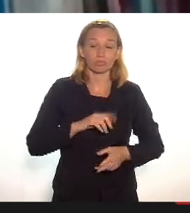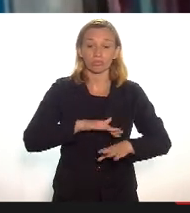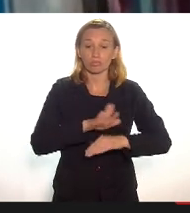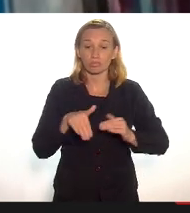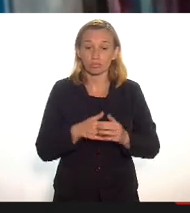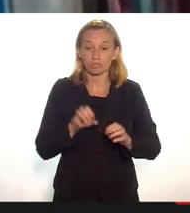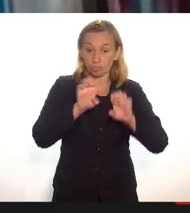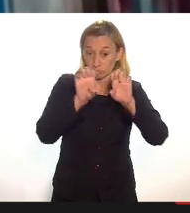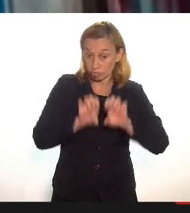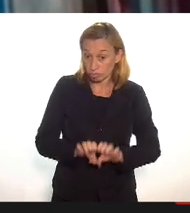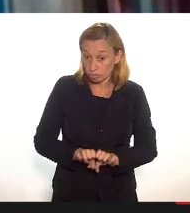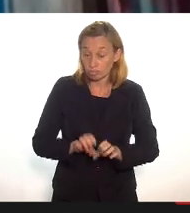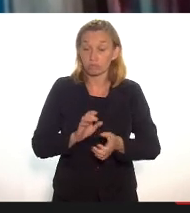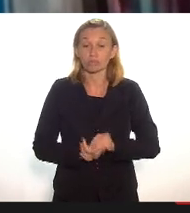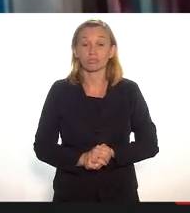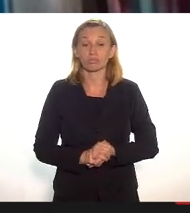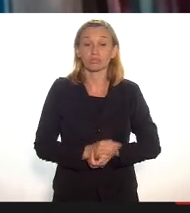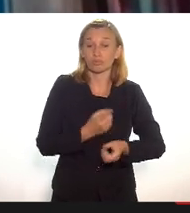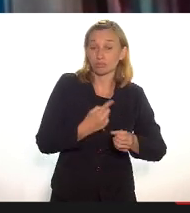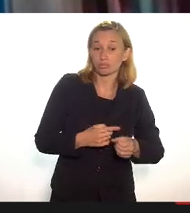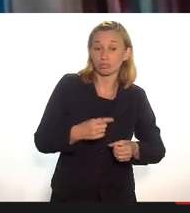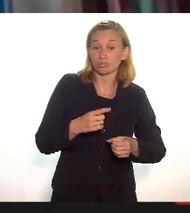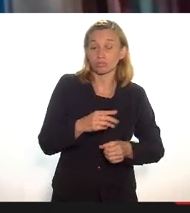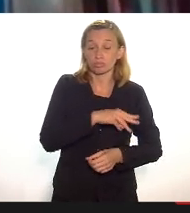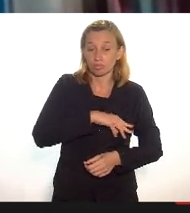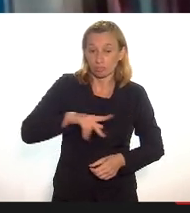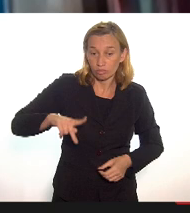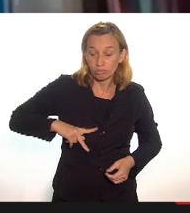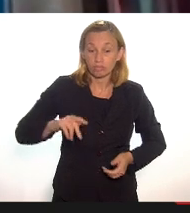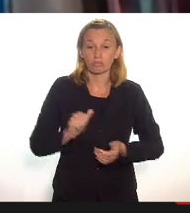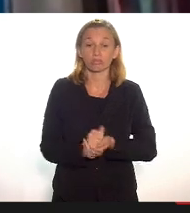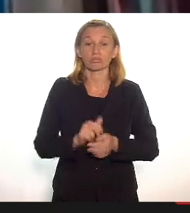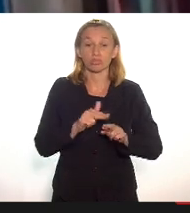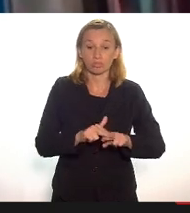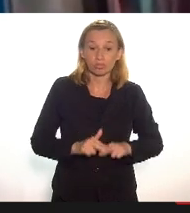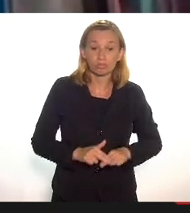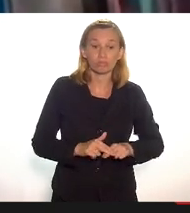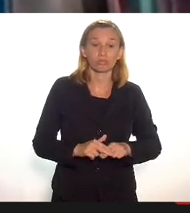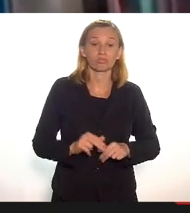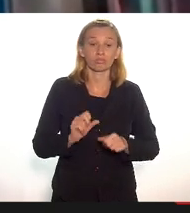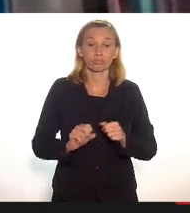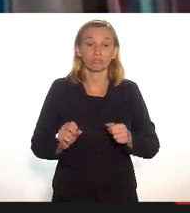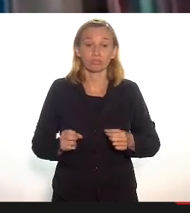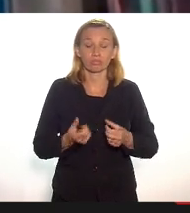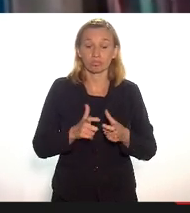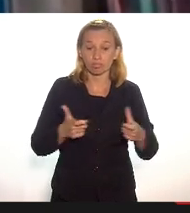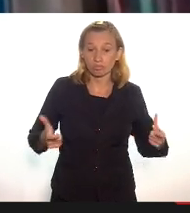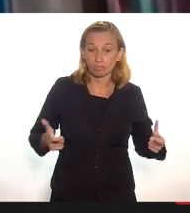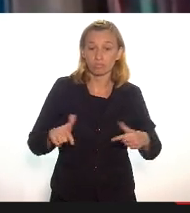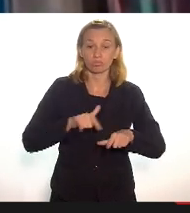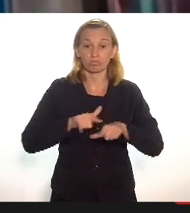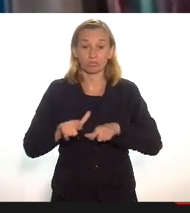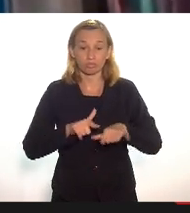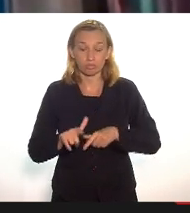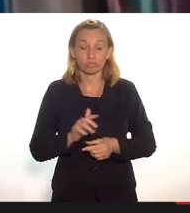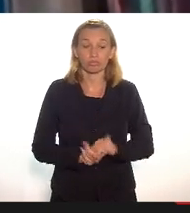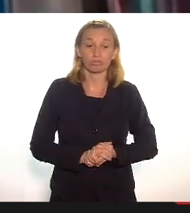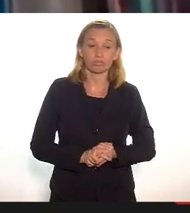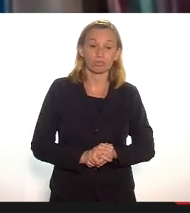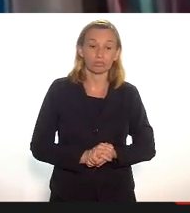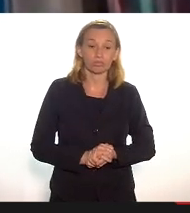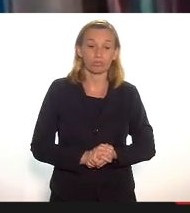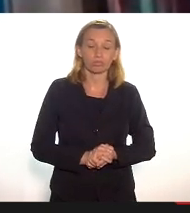estrutura e uma parceria com o Ministério Público, né? E por isso nós temos feito grandes coisas